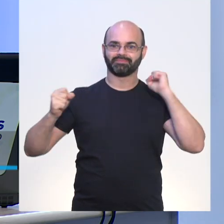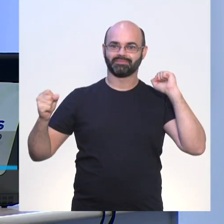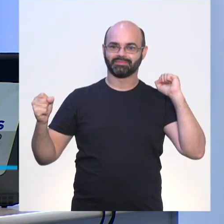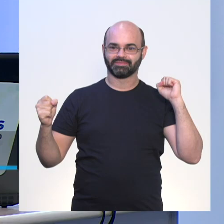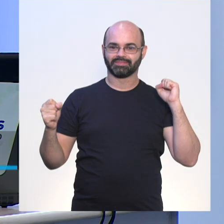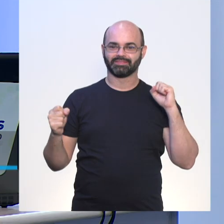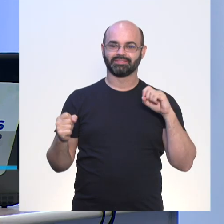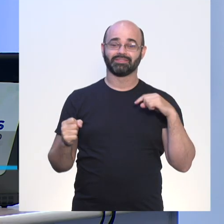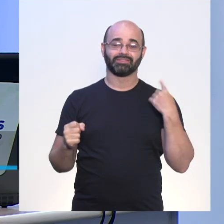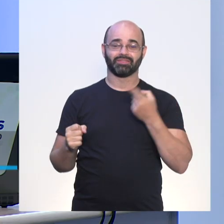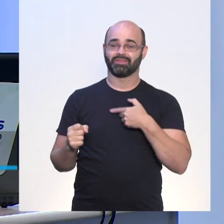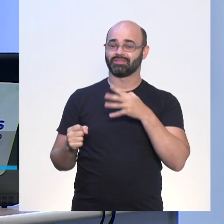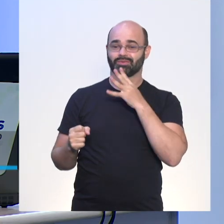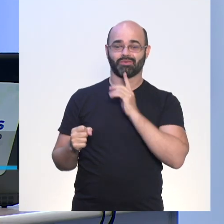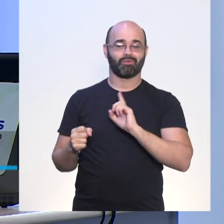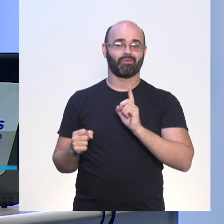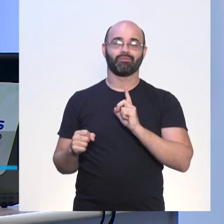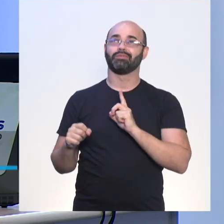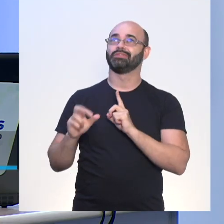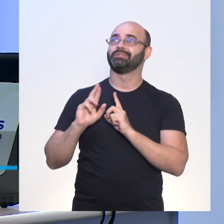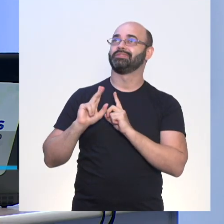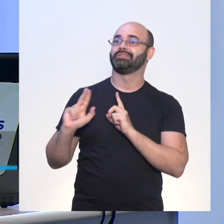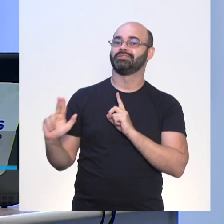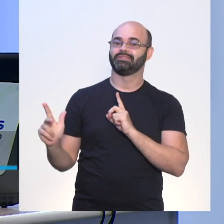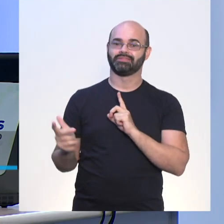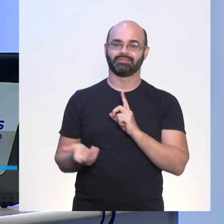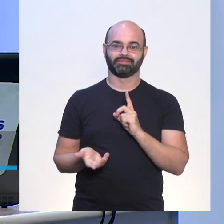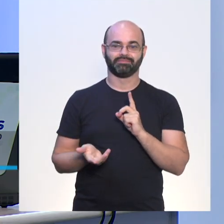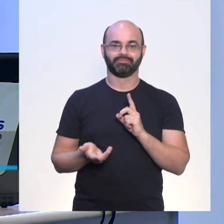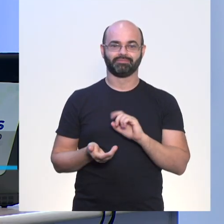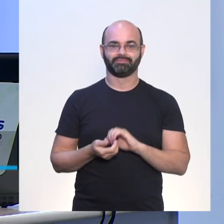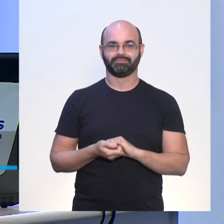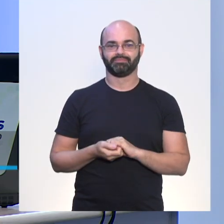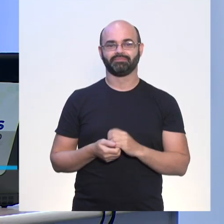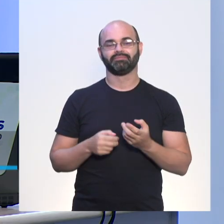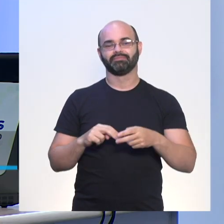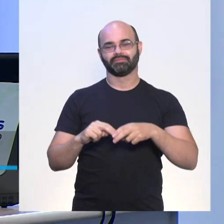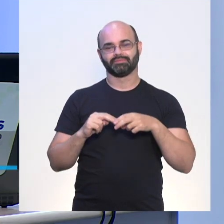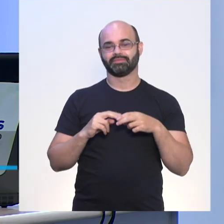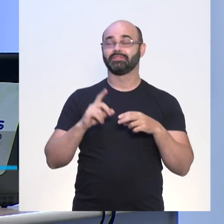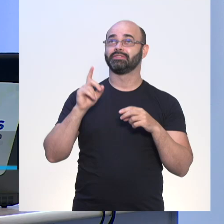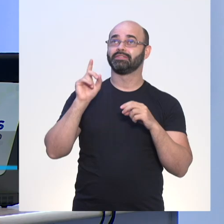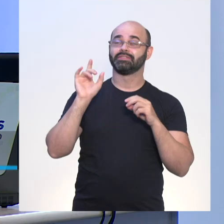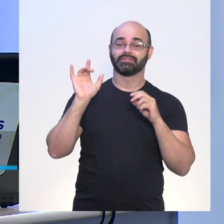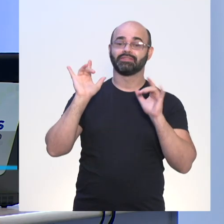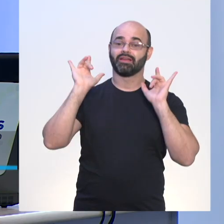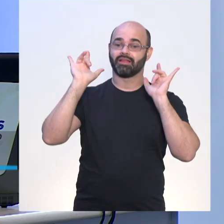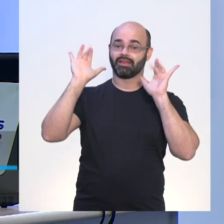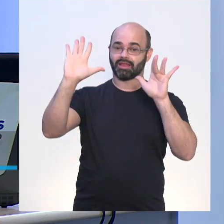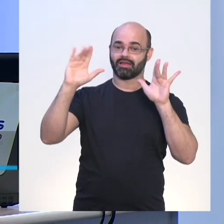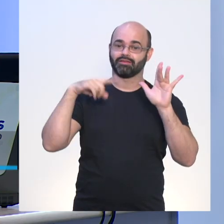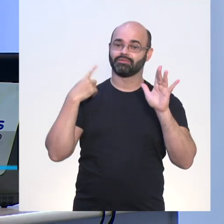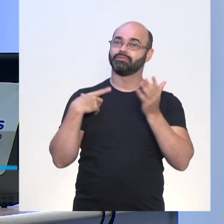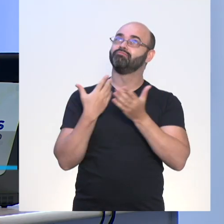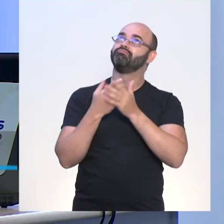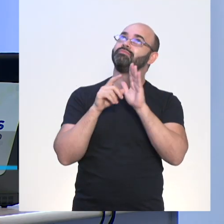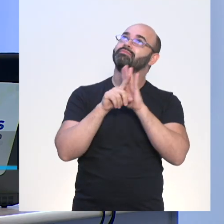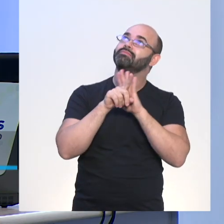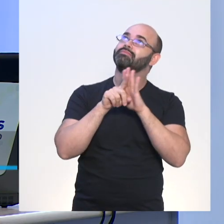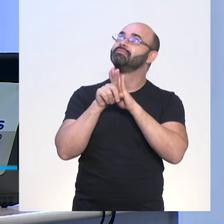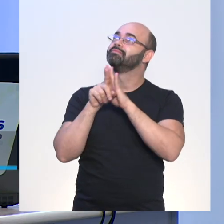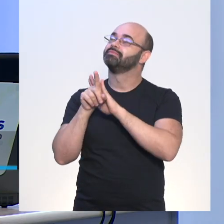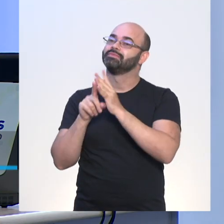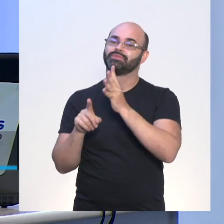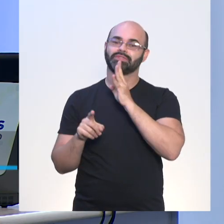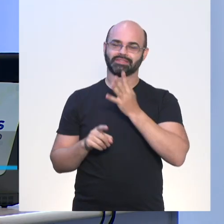gente desconhece e que, portanto, está aí para ser conhecido, né, dizia